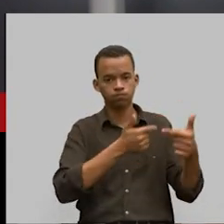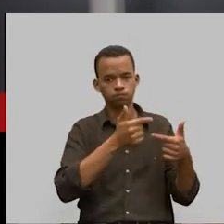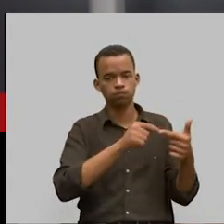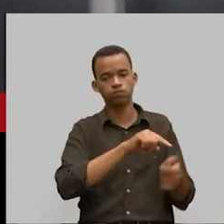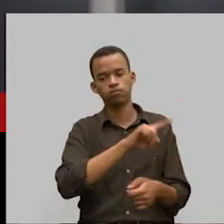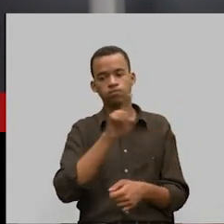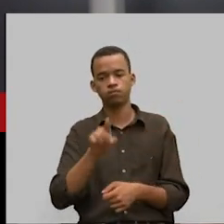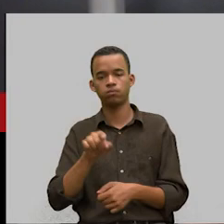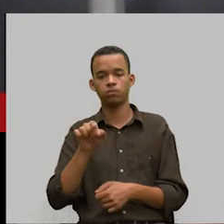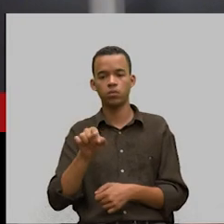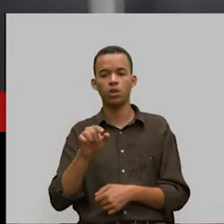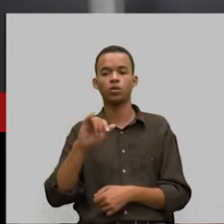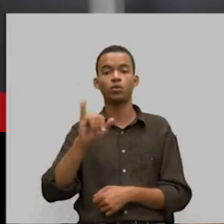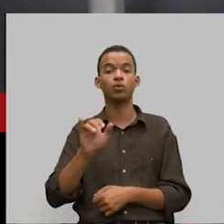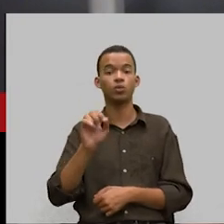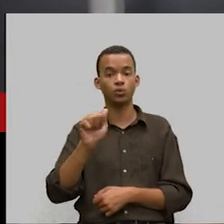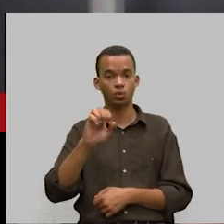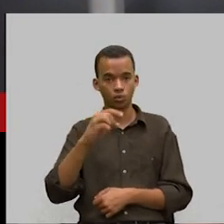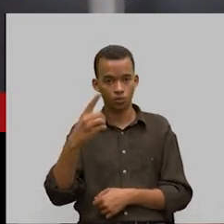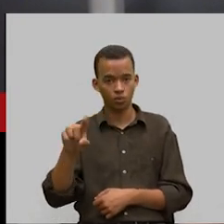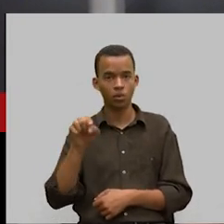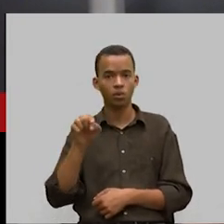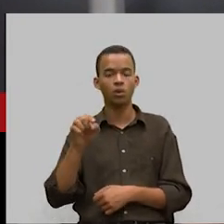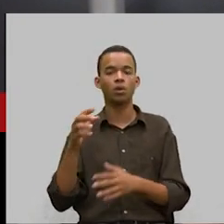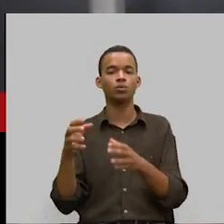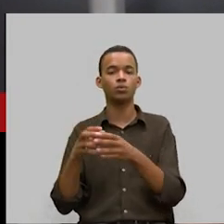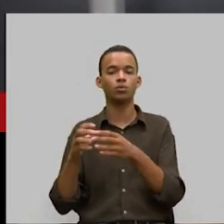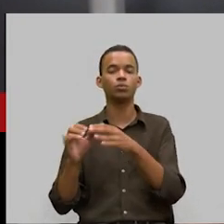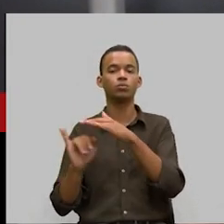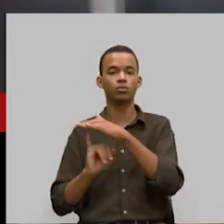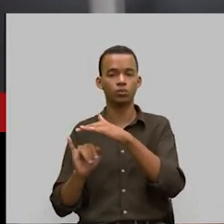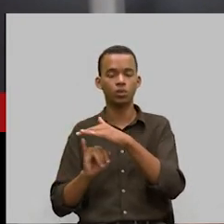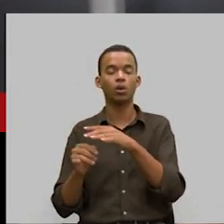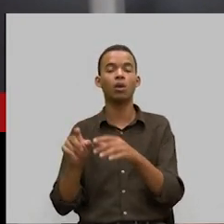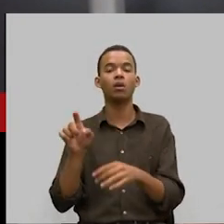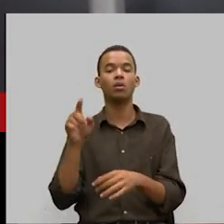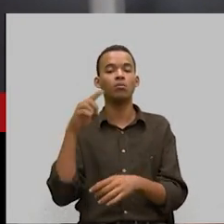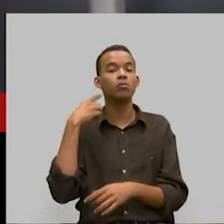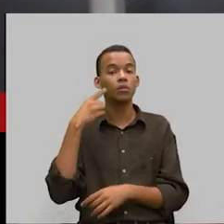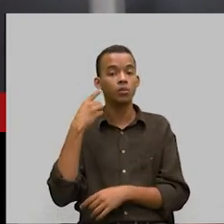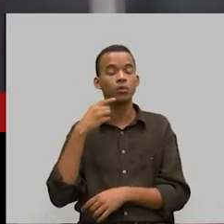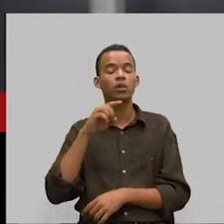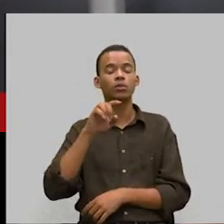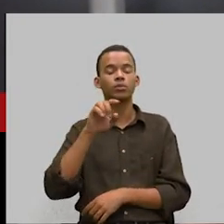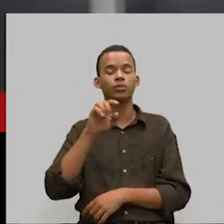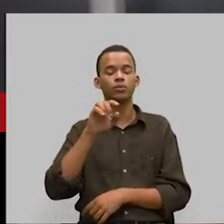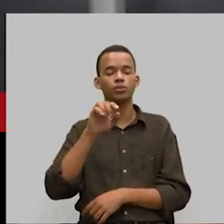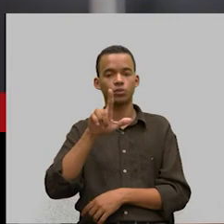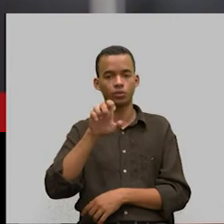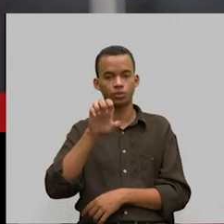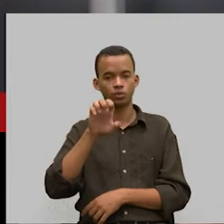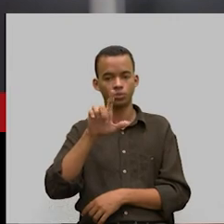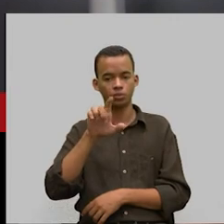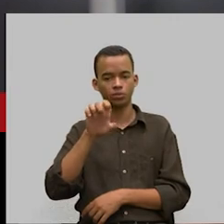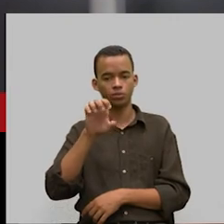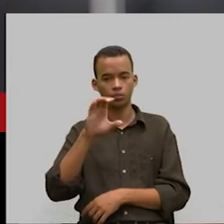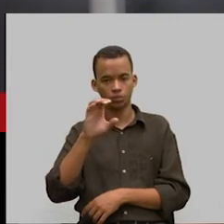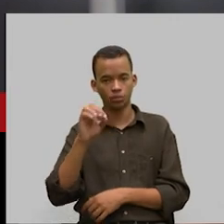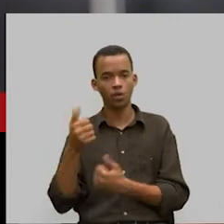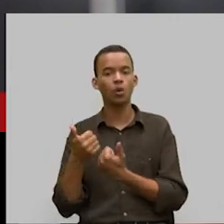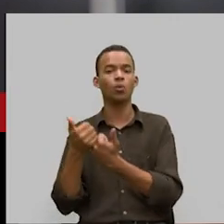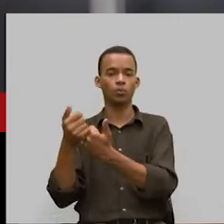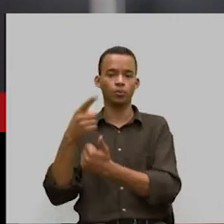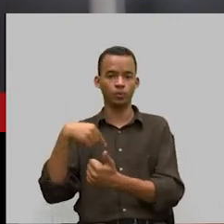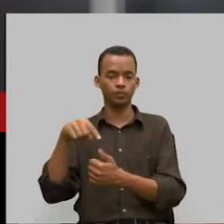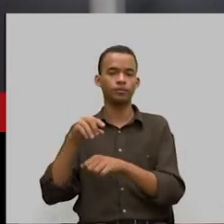deputado Padre João junto ao Campos Inconfidentes e o Leleco que tem acompanhado o nosso trabalho tive a oportunidade de coordenar um